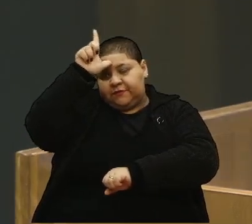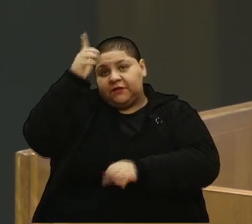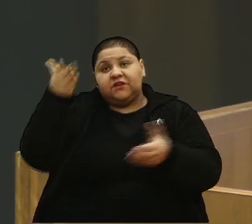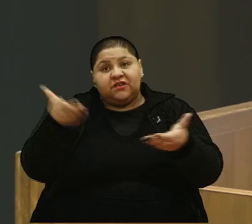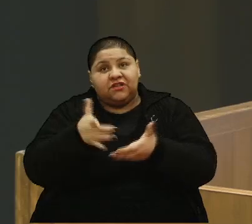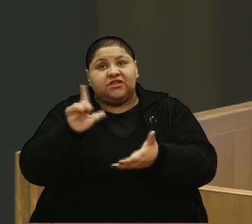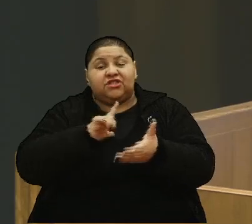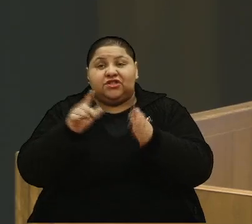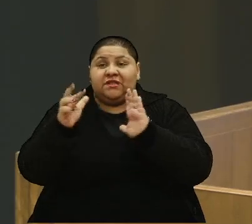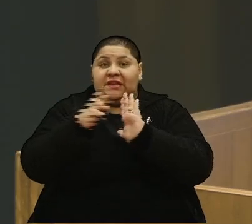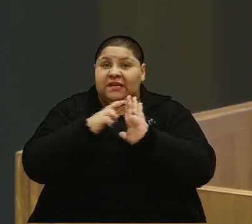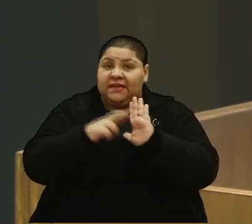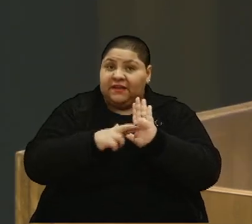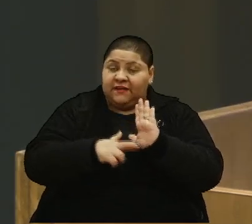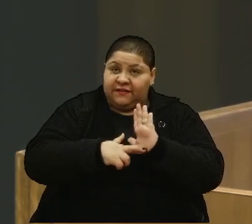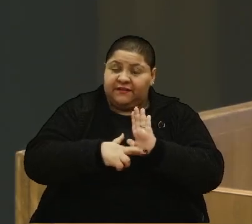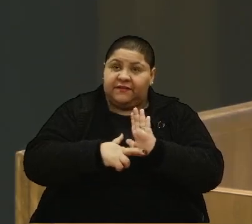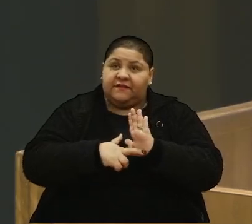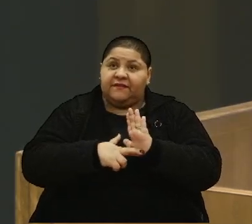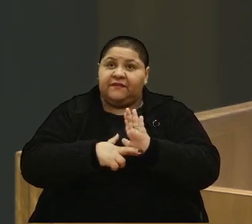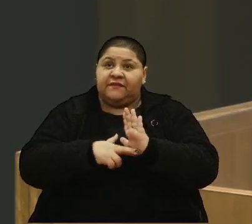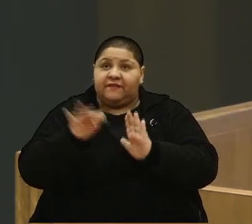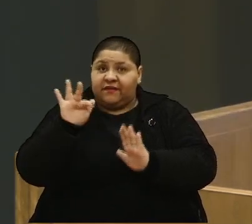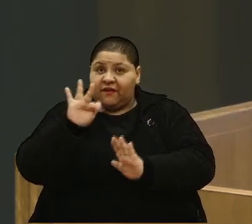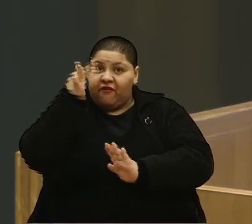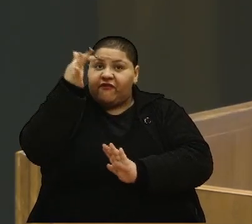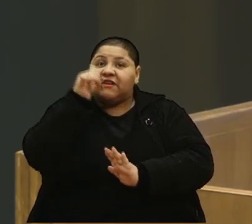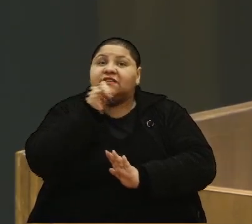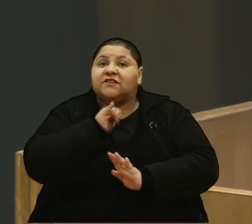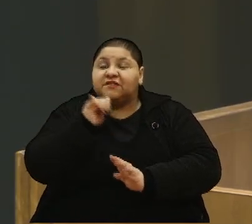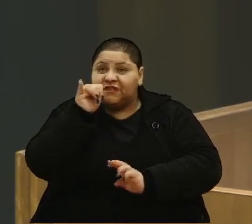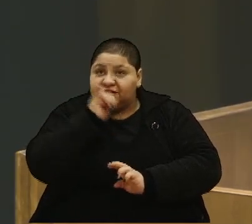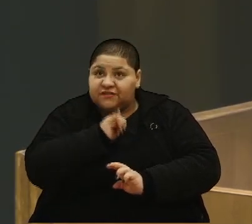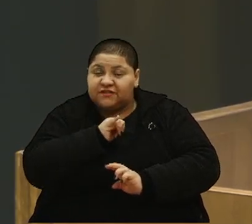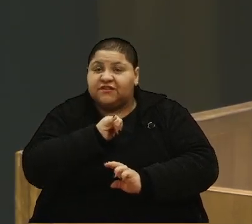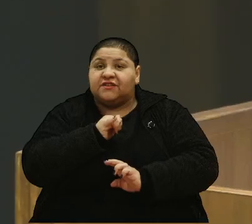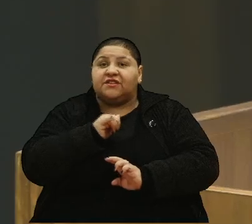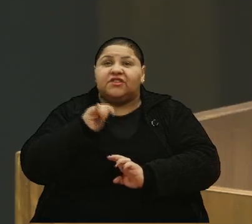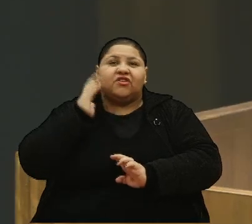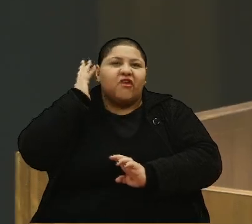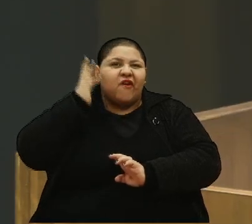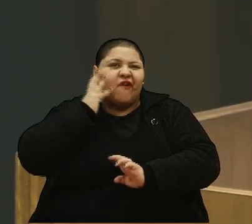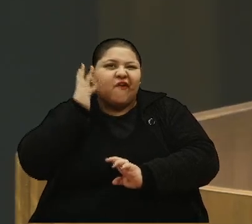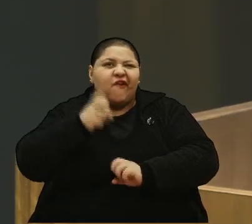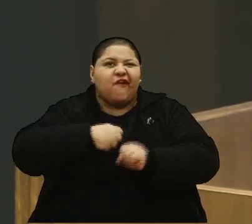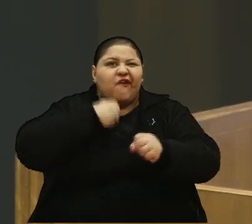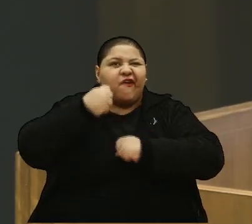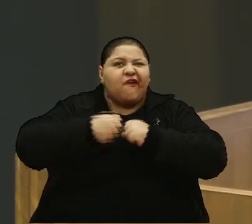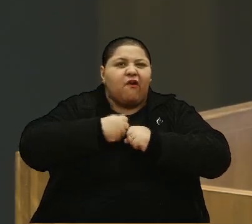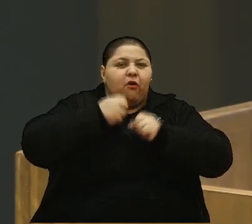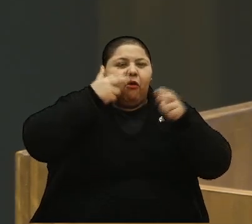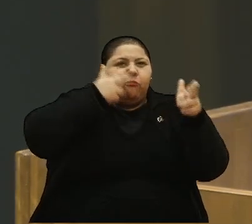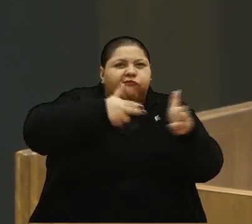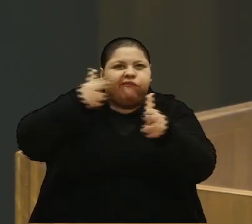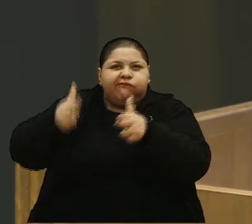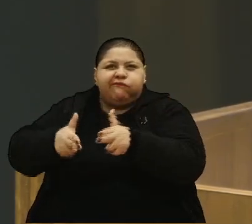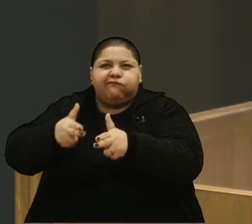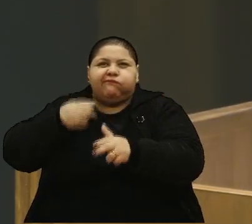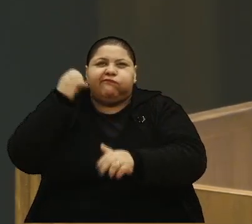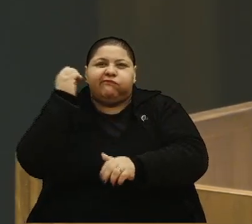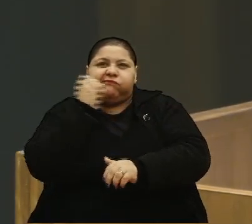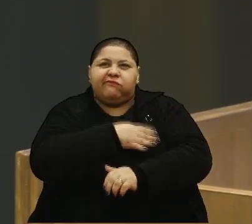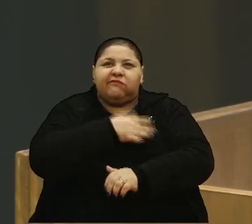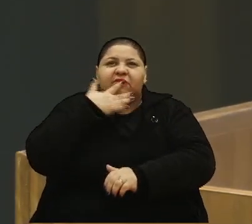têm regulamentação. A França, por exemplo, discurso de ódio, terrorismo, abuso infantil sai do